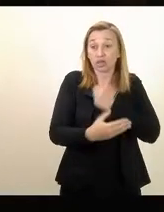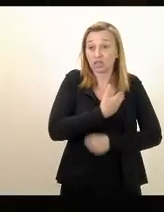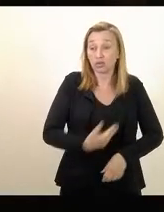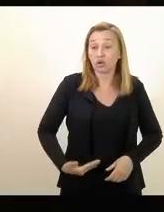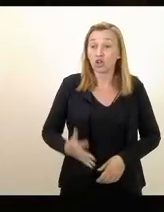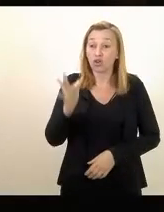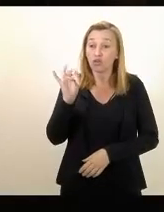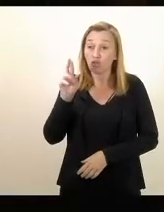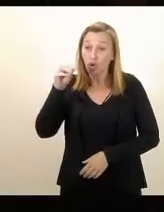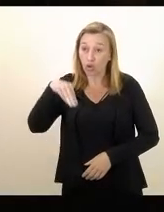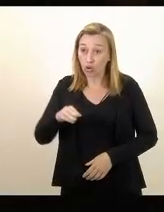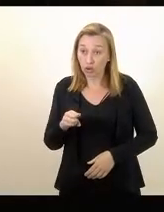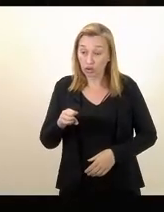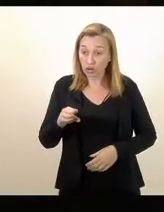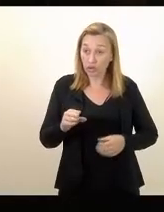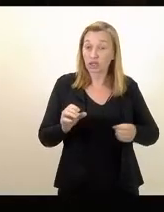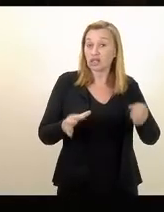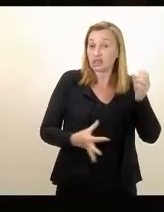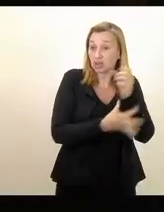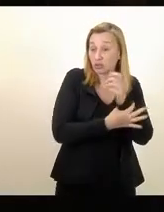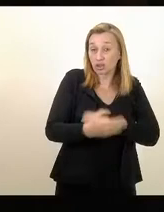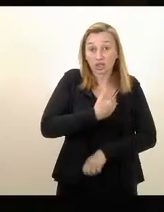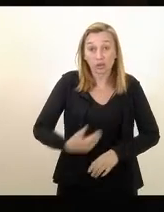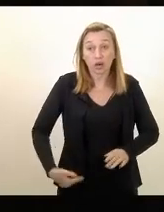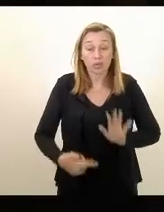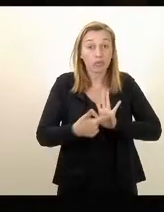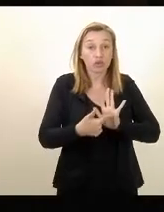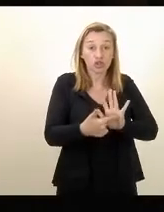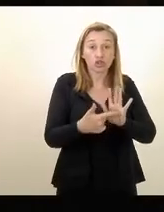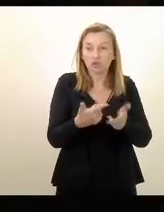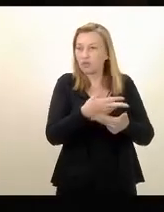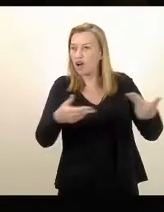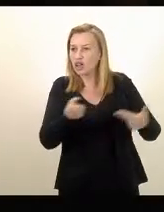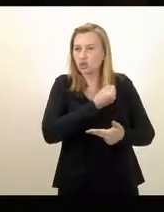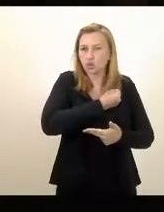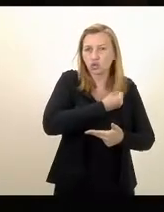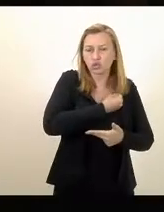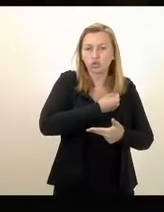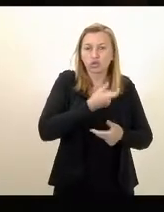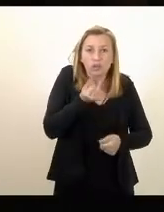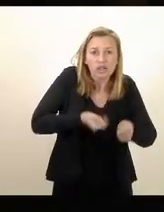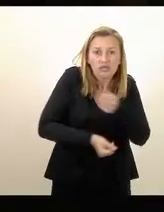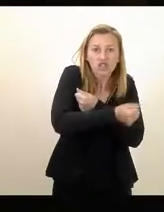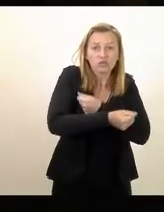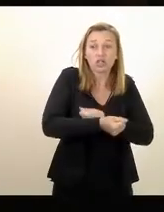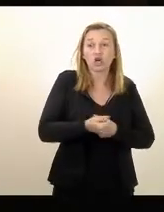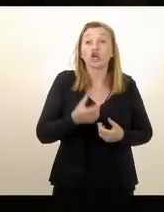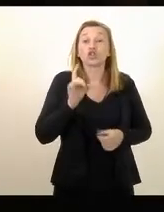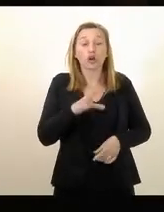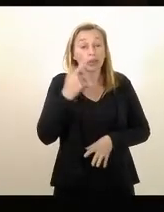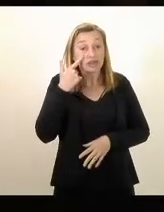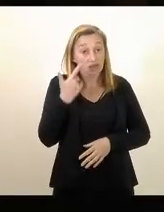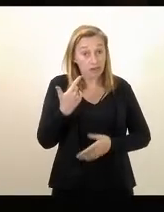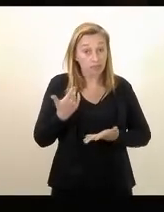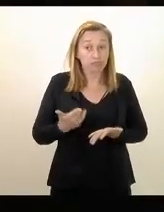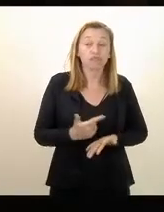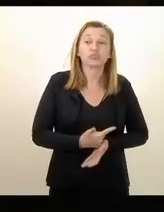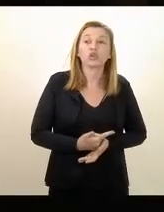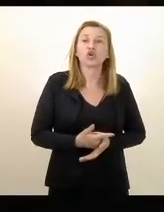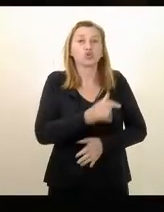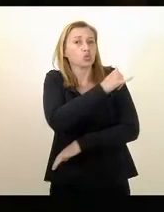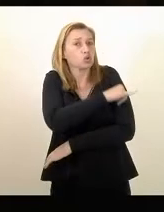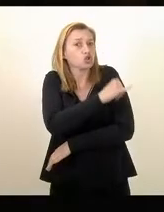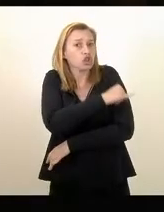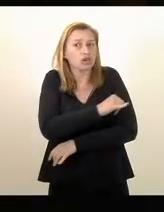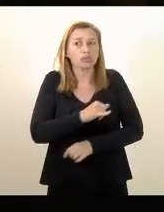Anuário Brasileiro de Segurança Pública apresentando vários dados sobre os investimentos só para o senhor ter uma ideia no Rio